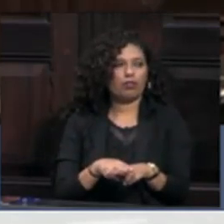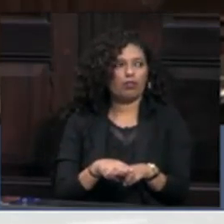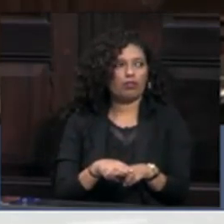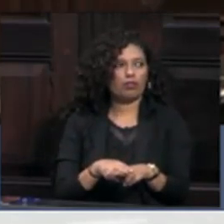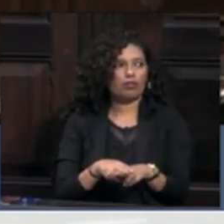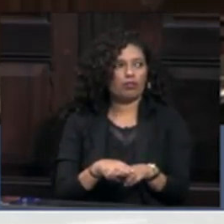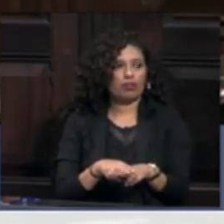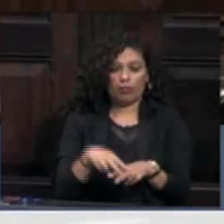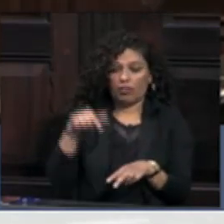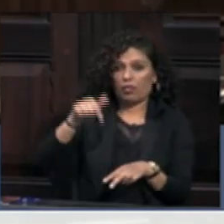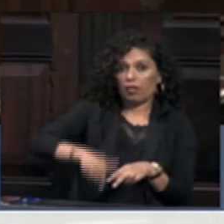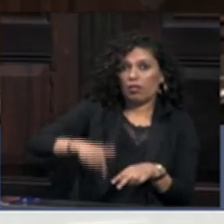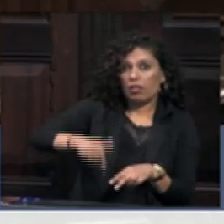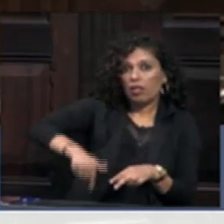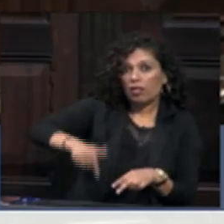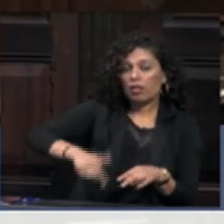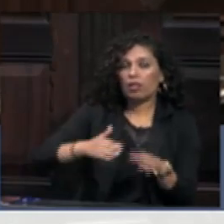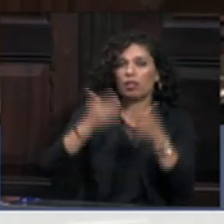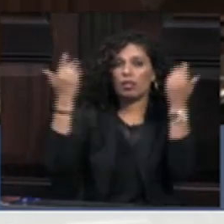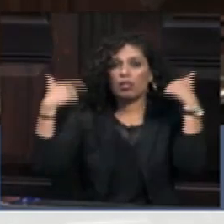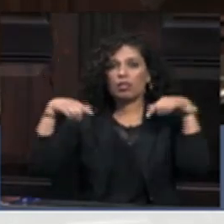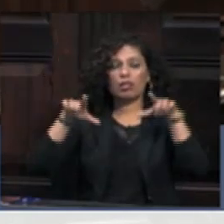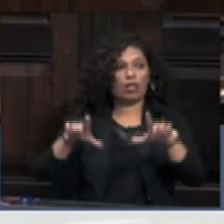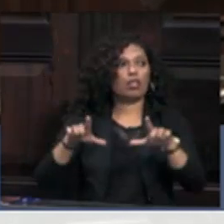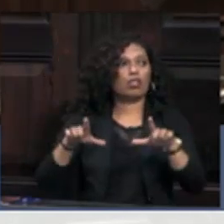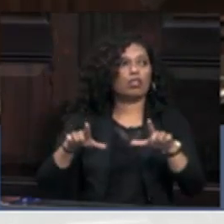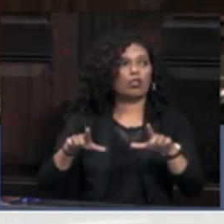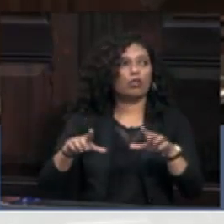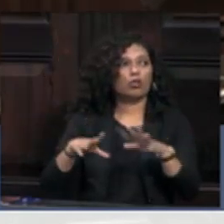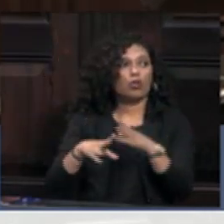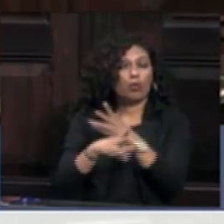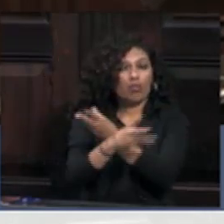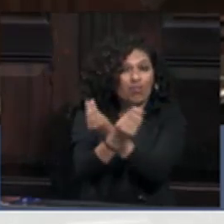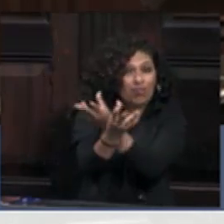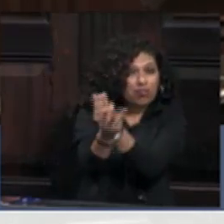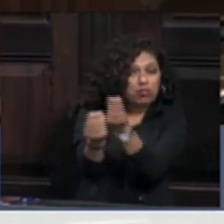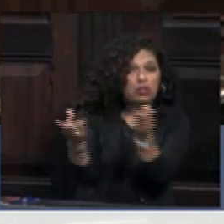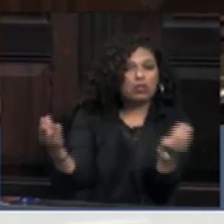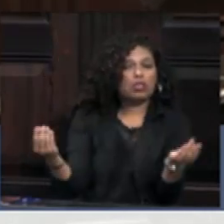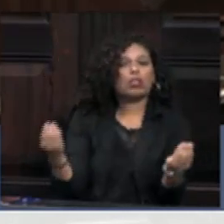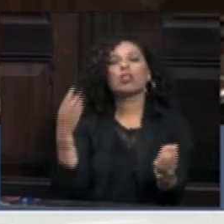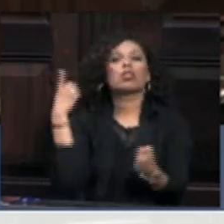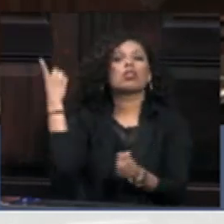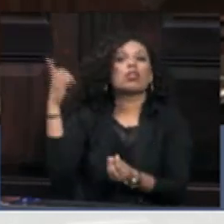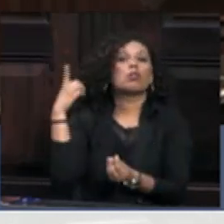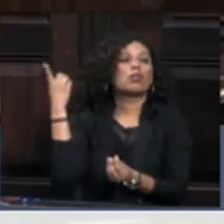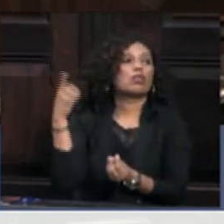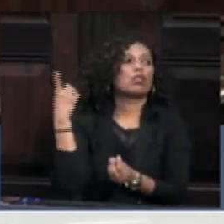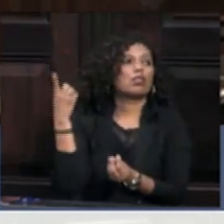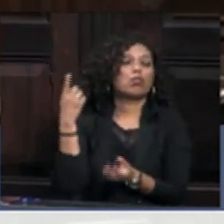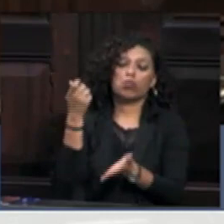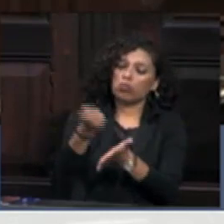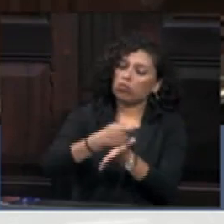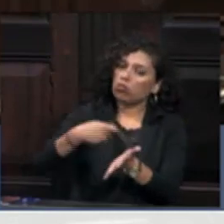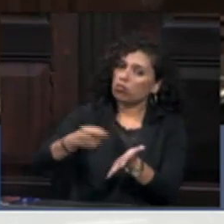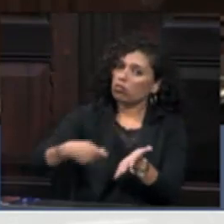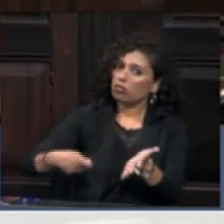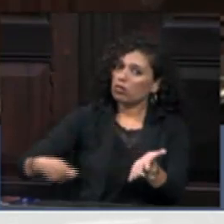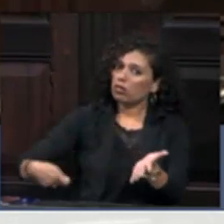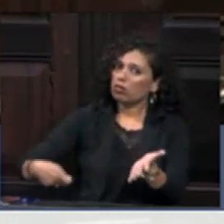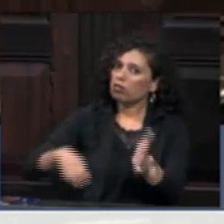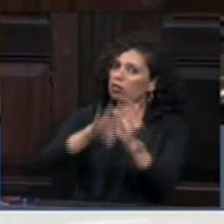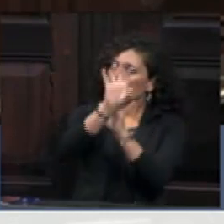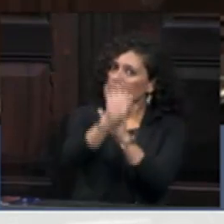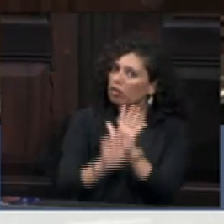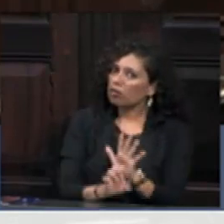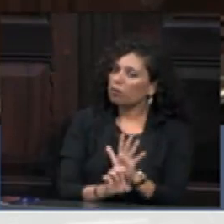E aqui dentro da casa, a maioria dos deputados assinaram a